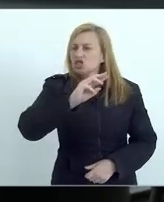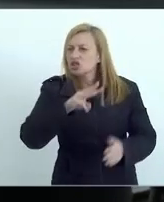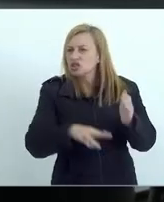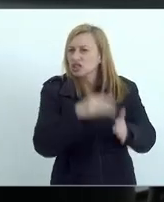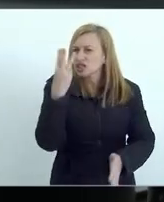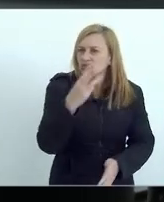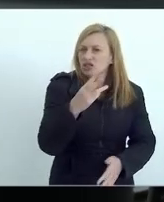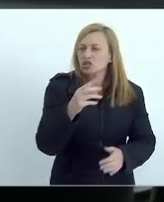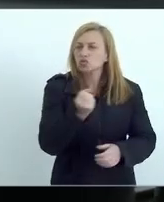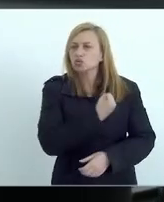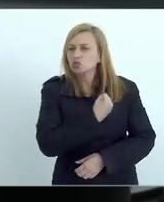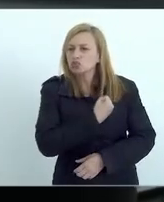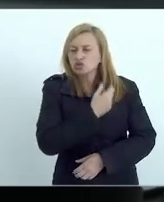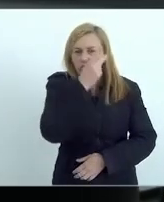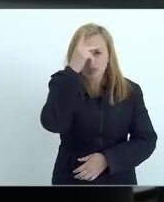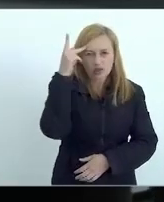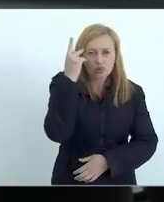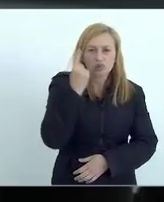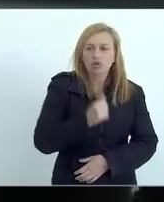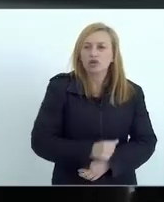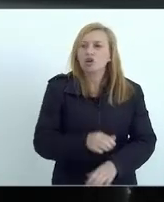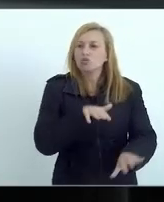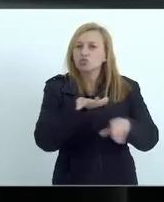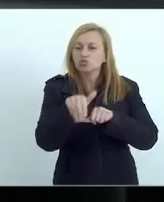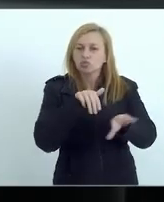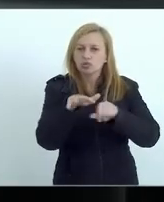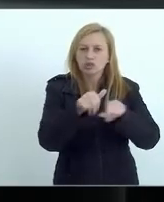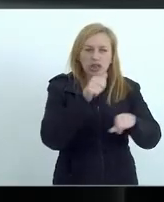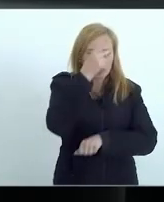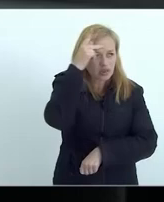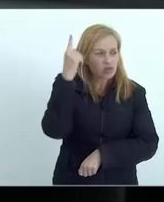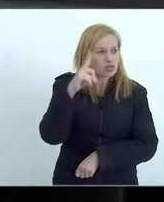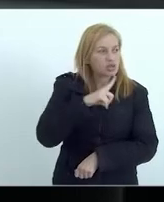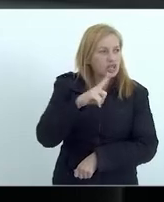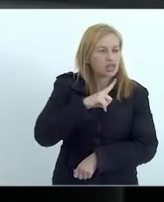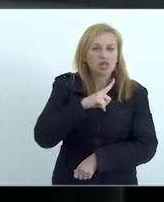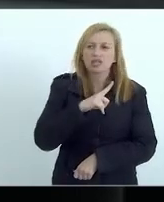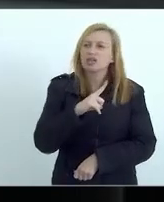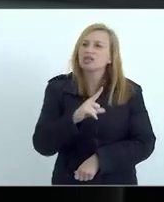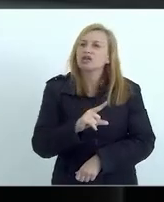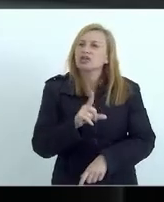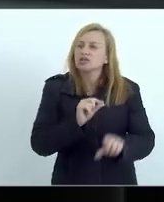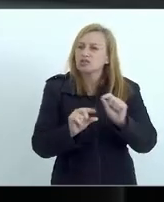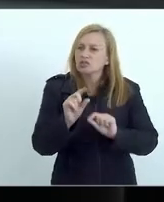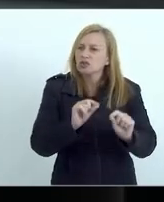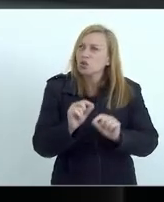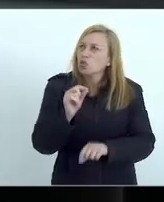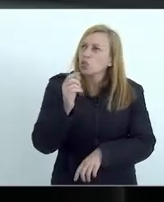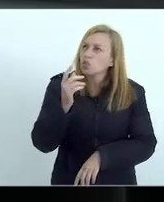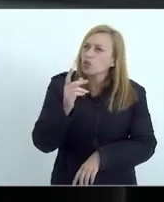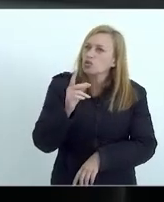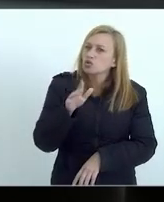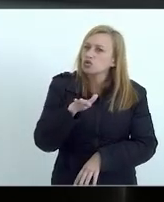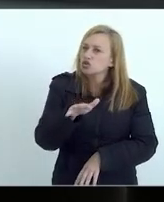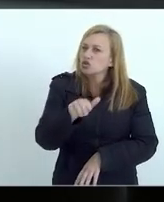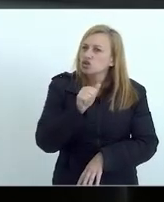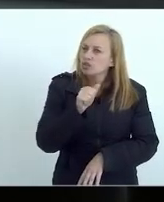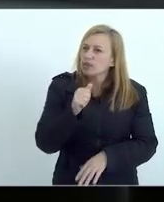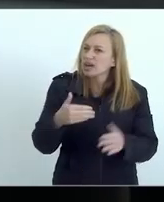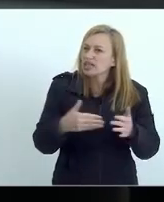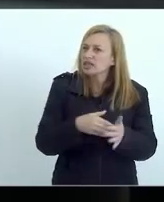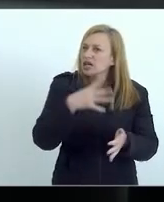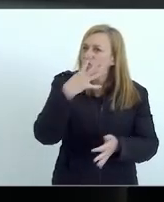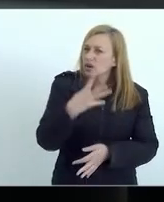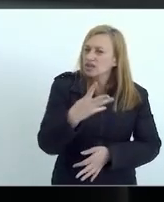vezes o número de candidatos É uma convocação que a pessoa tem a sua classificação salve enganou chamaram